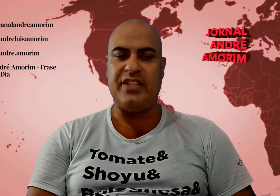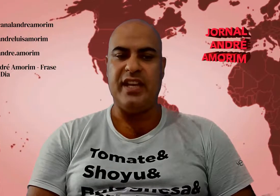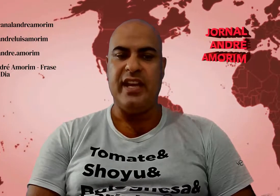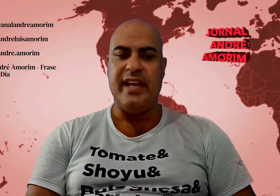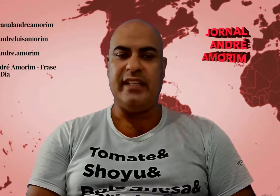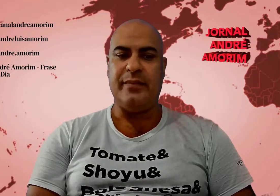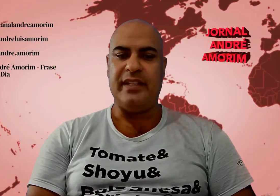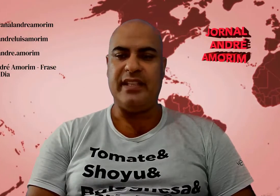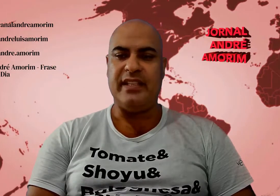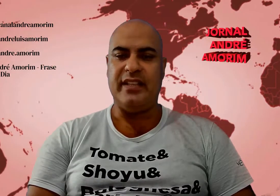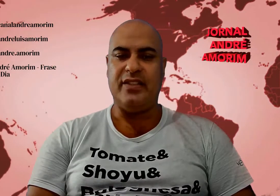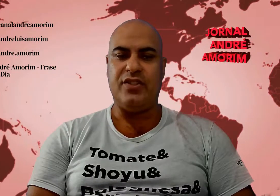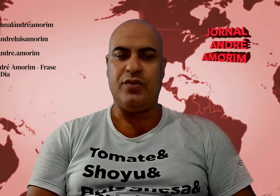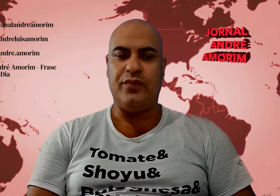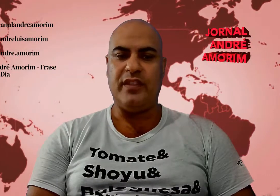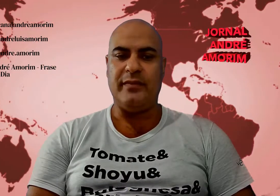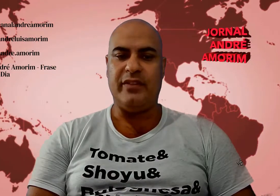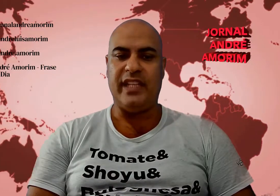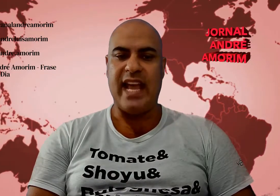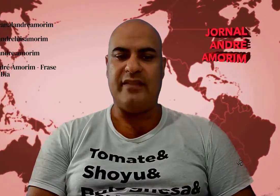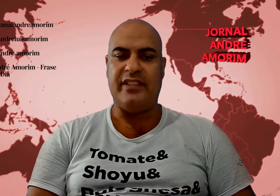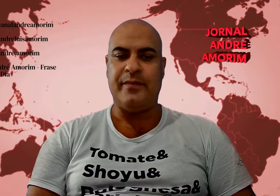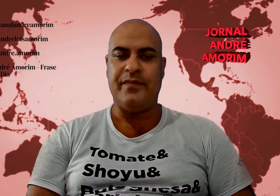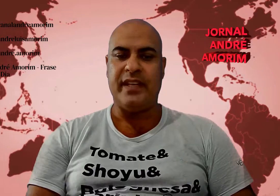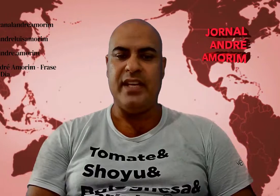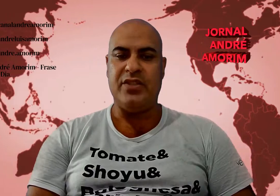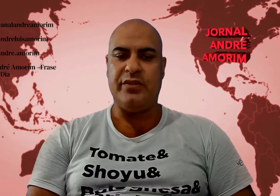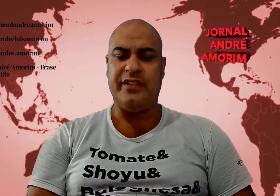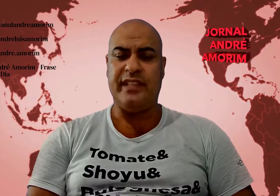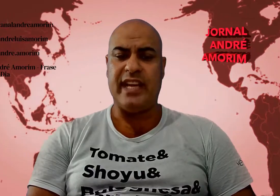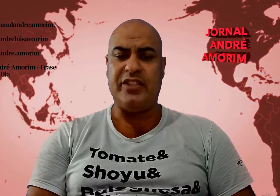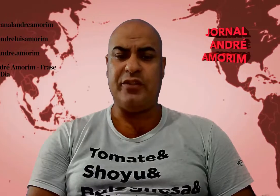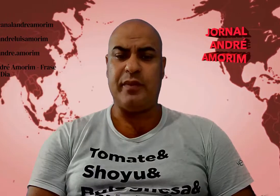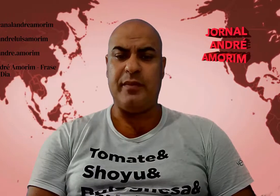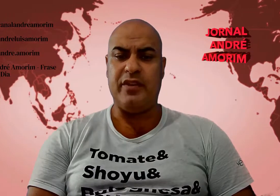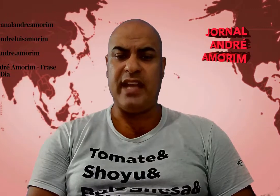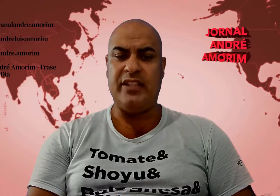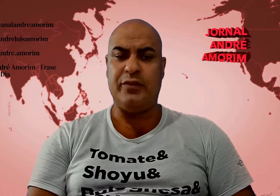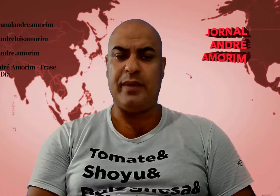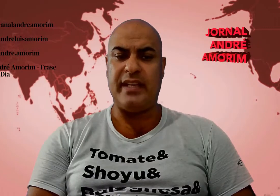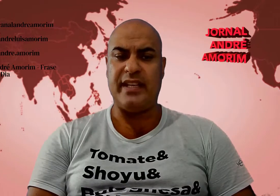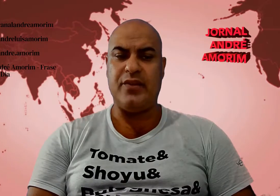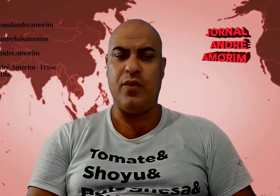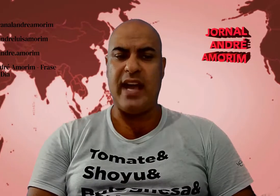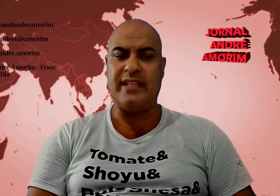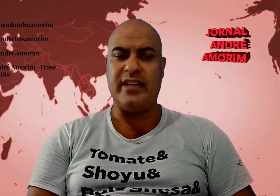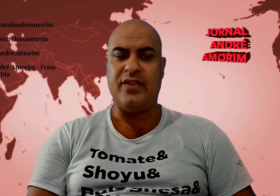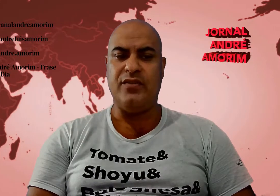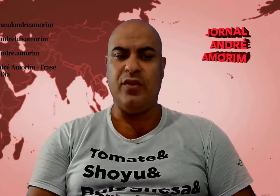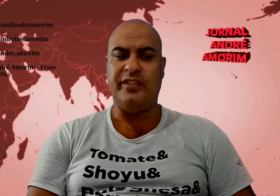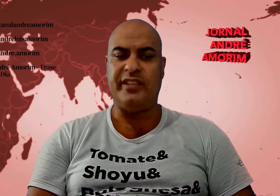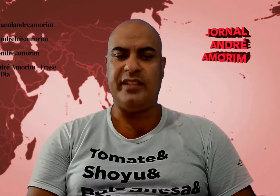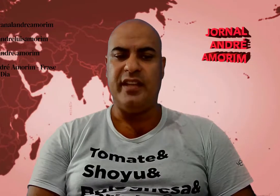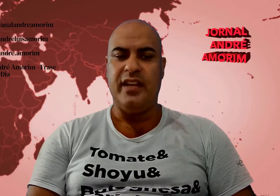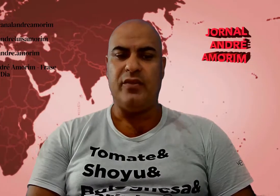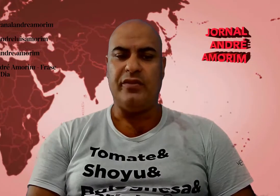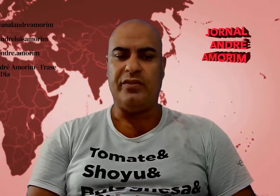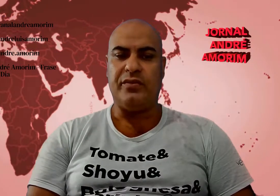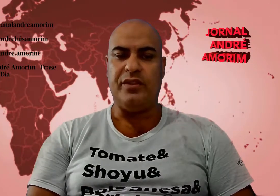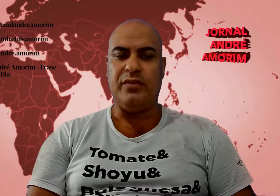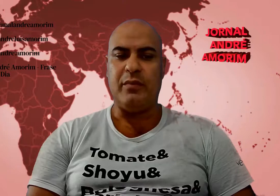do acidente. Ele também teria tido ferimentos leves. Exclusividade de supermilionários, o Pagani Huayra